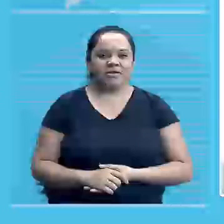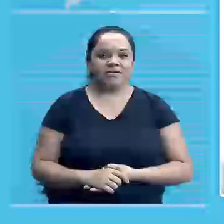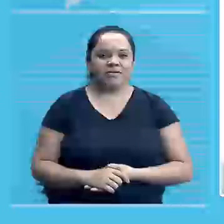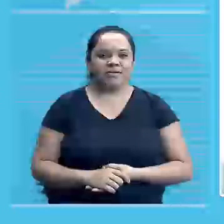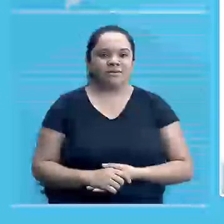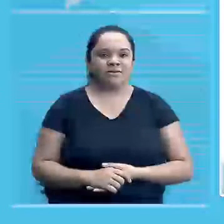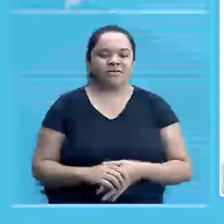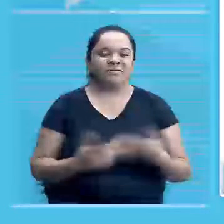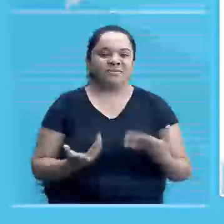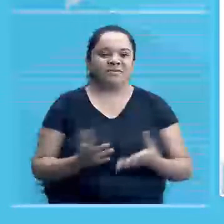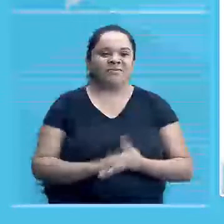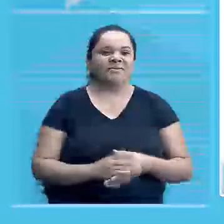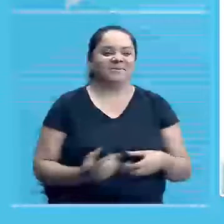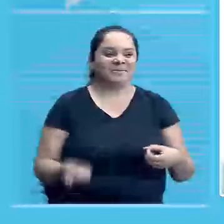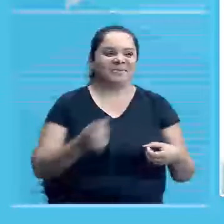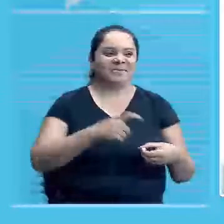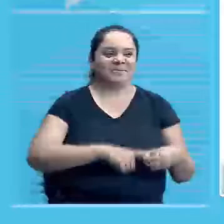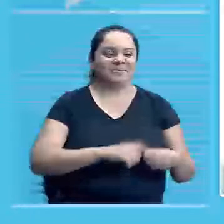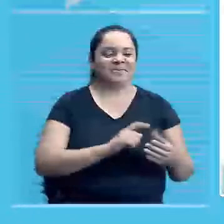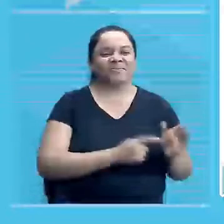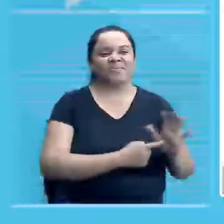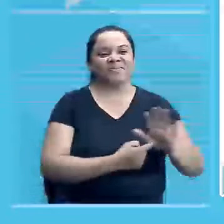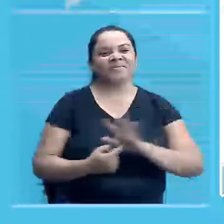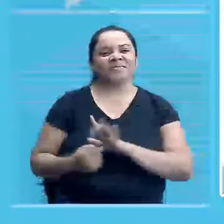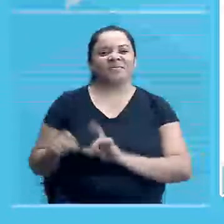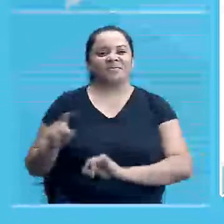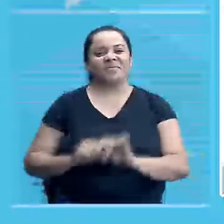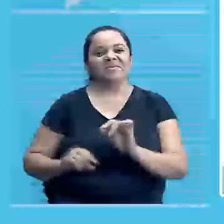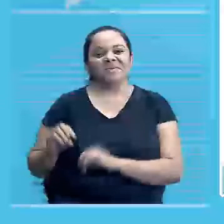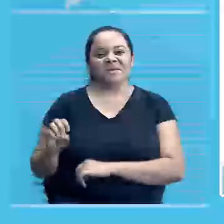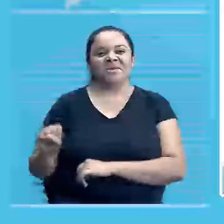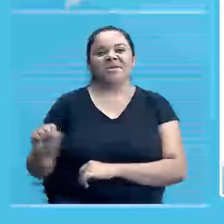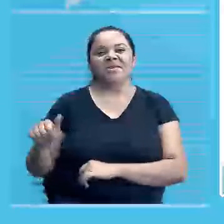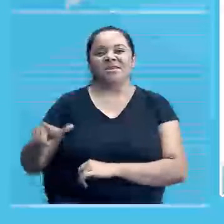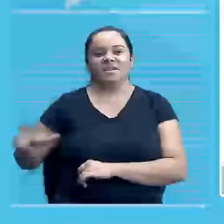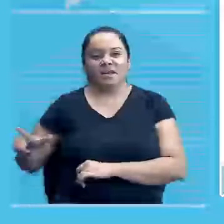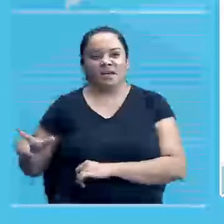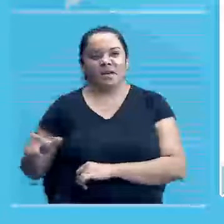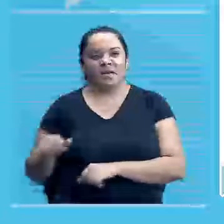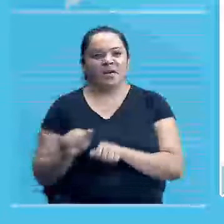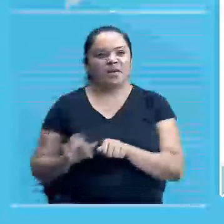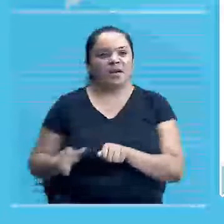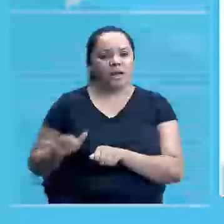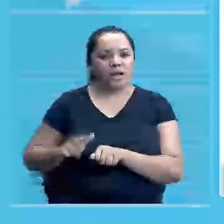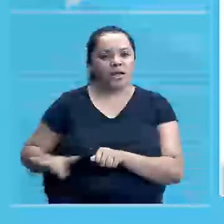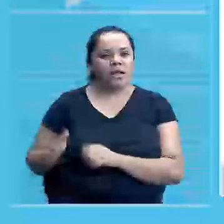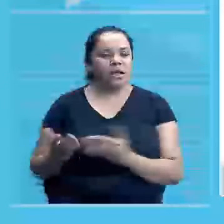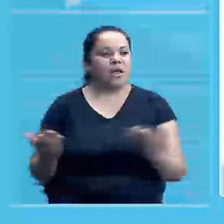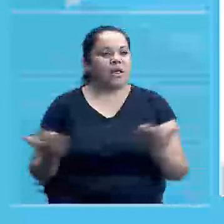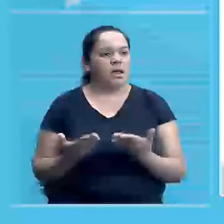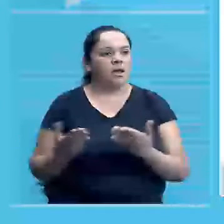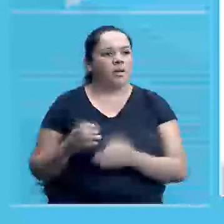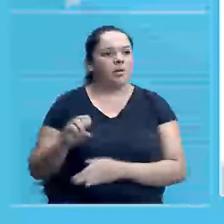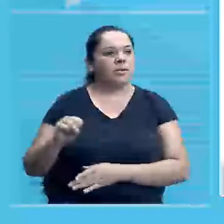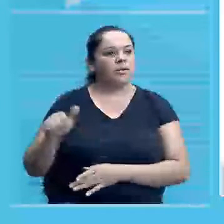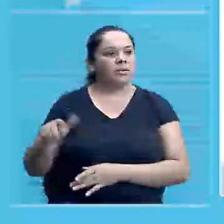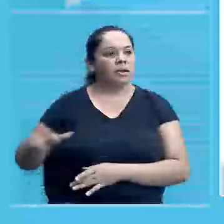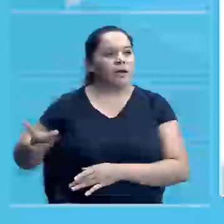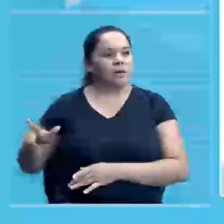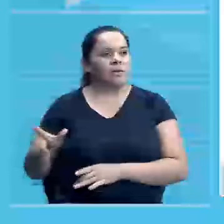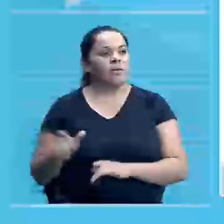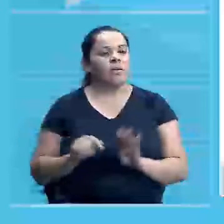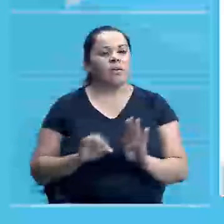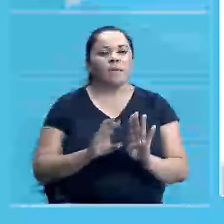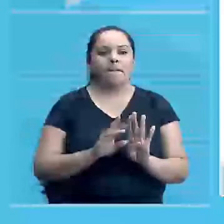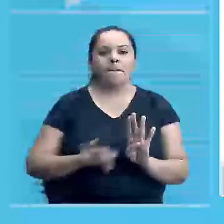Ok, voltamos aí, mostrando o sal ácido. Vamos mostrar agora o sal básico. Olha o sal básico, também chamado